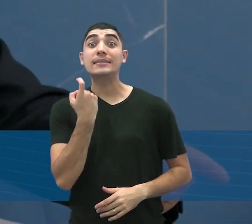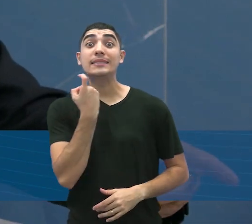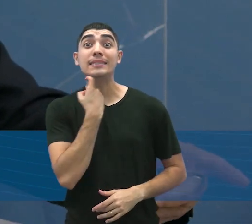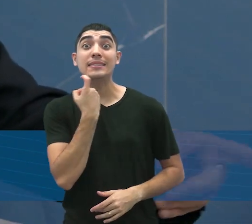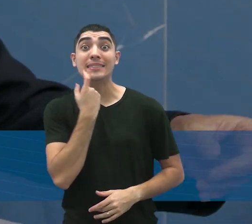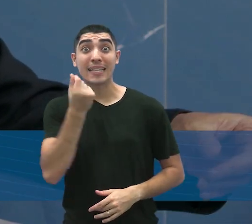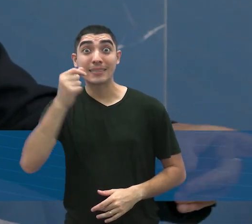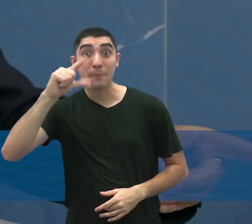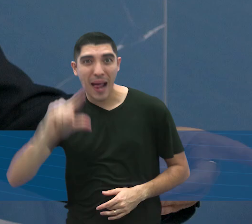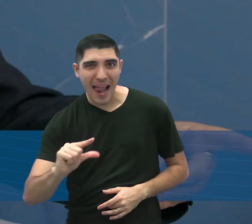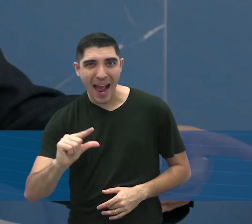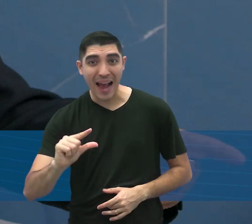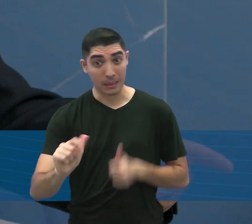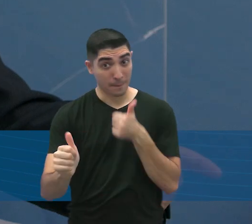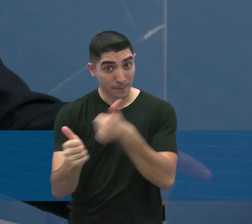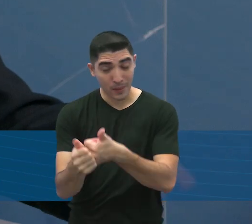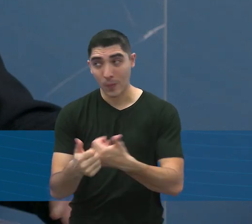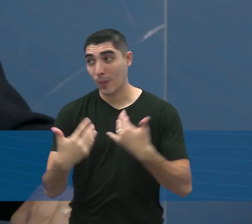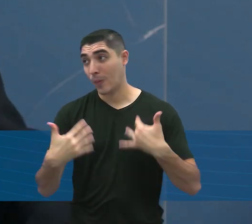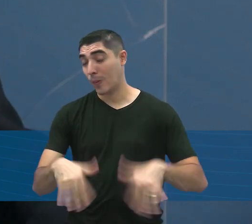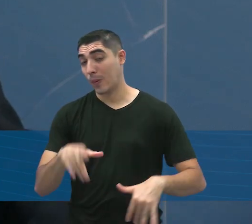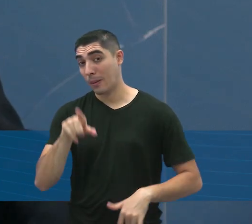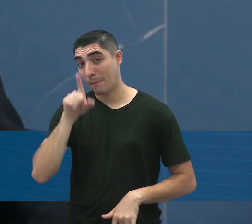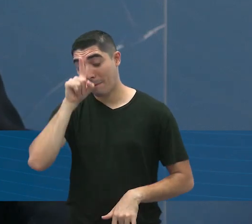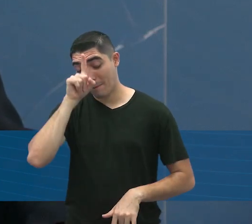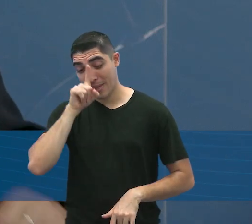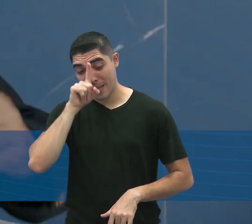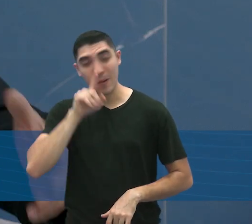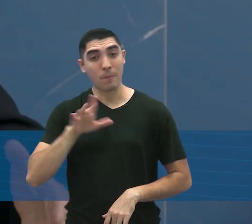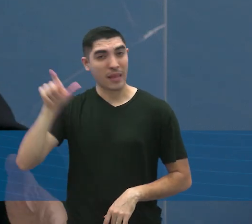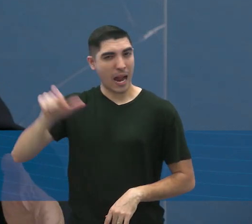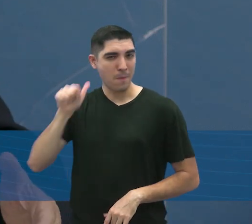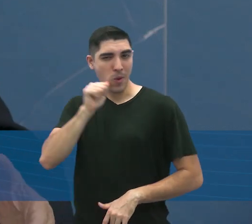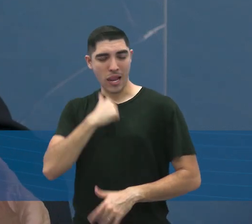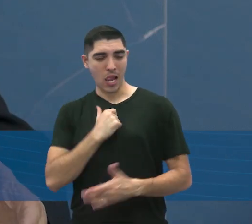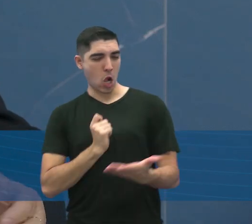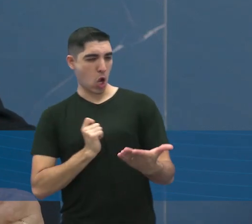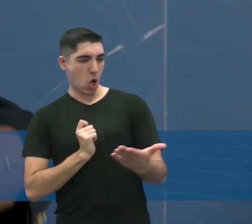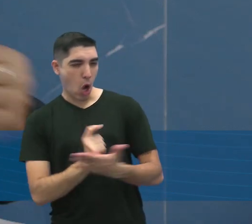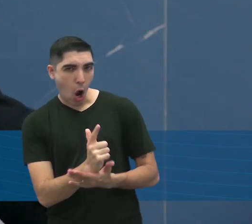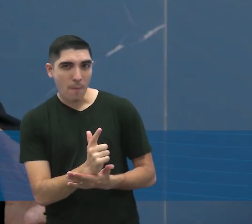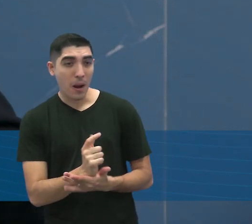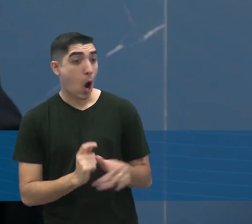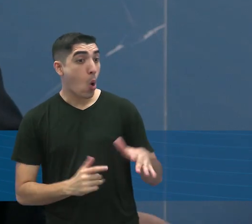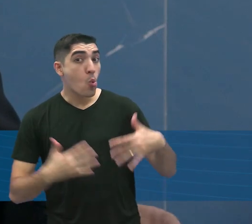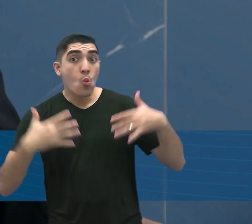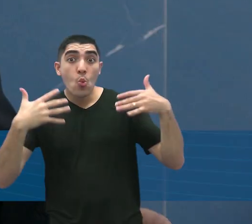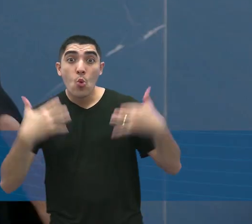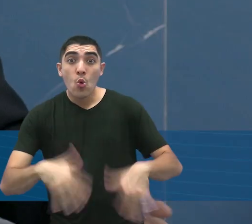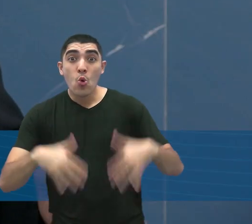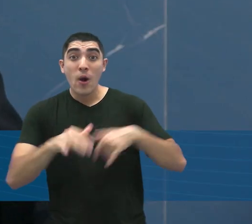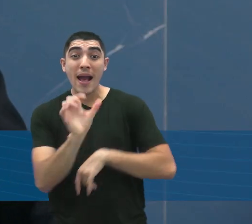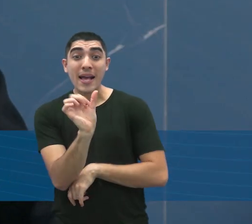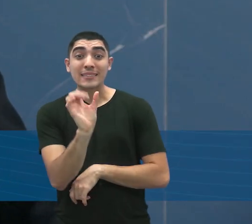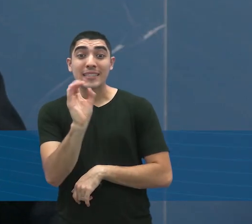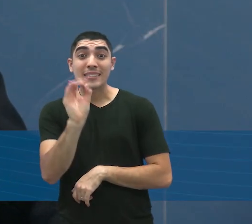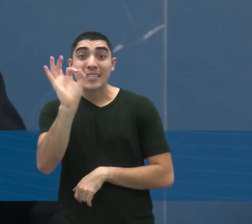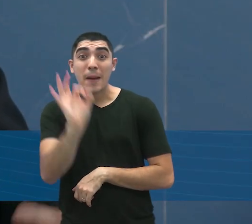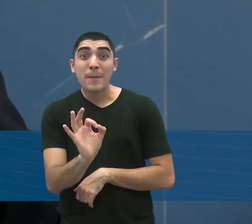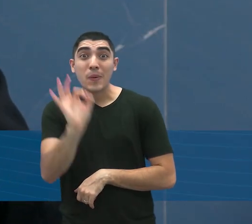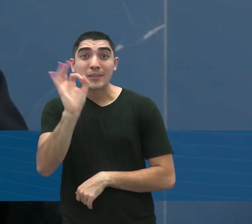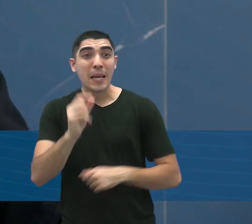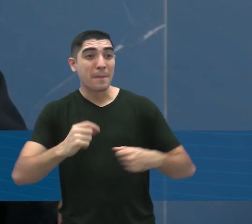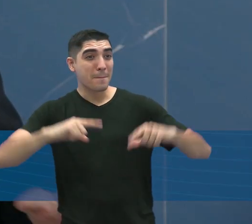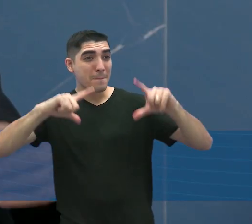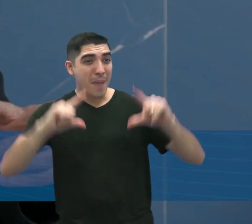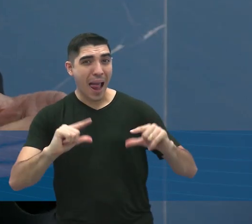aliás, está chegando por aí, isso é um perigo danado, né? E ela comprou uma coisa com 60% de desconto, estava mesmo, né? Aí